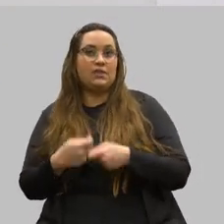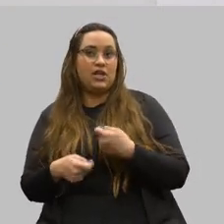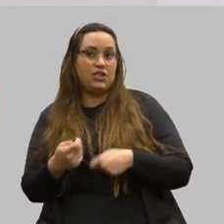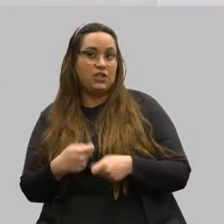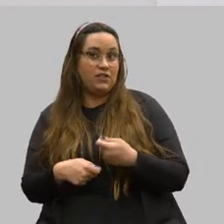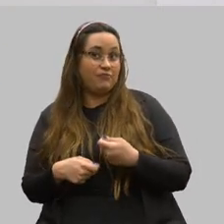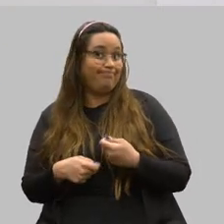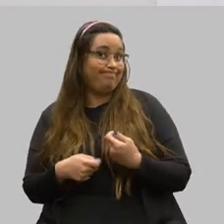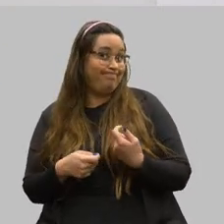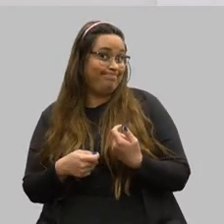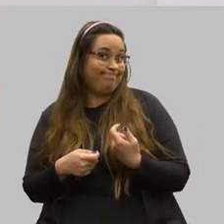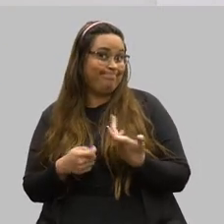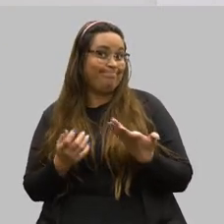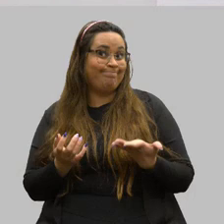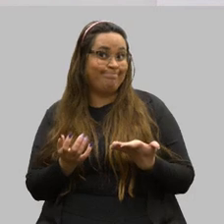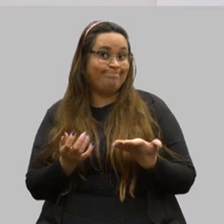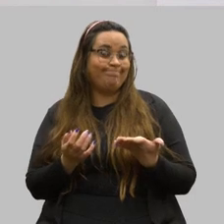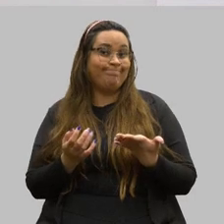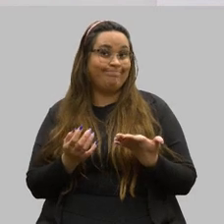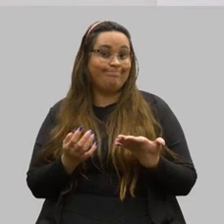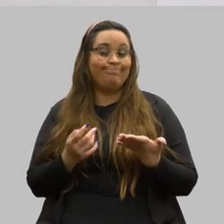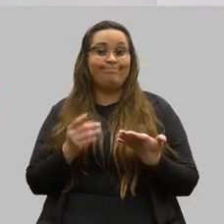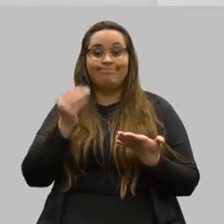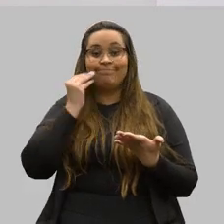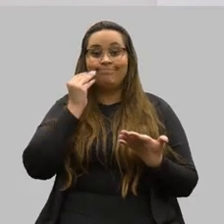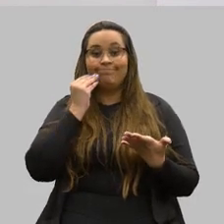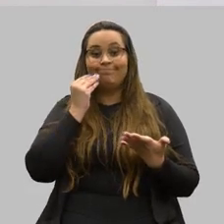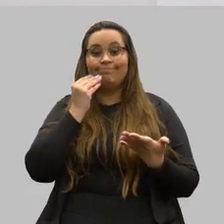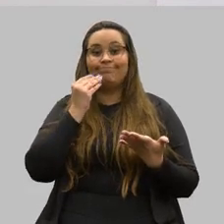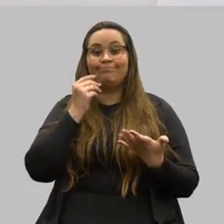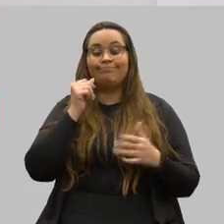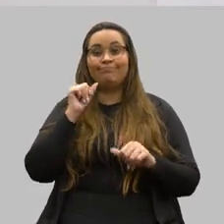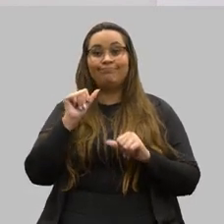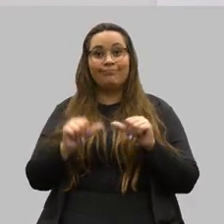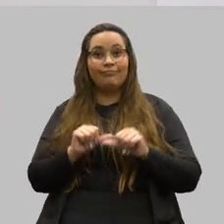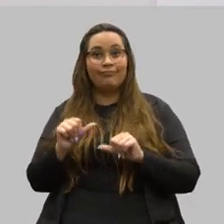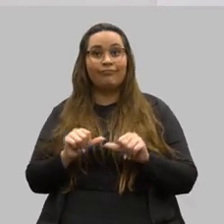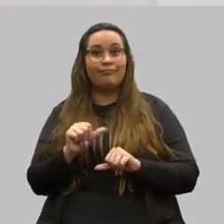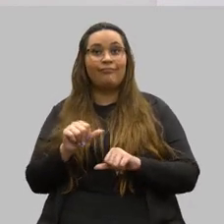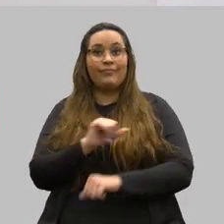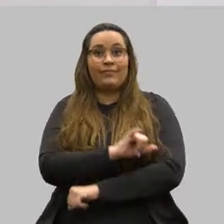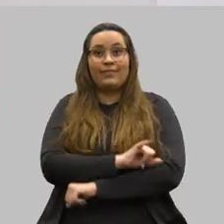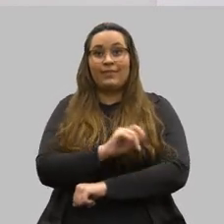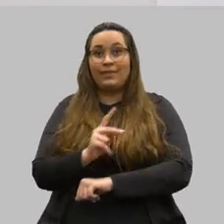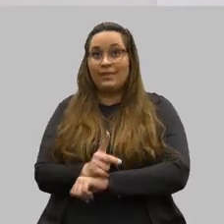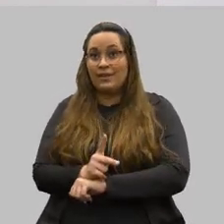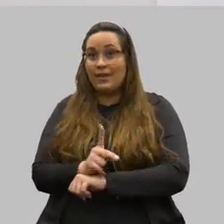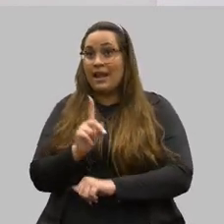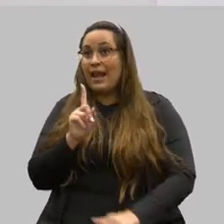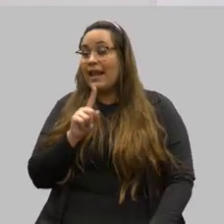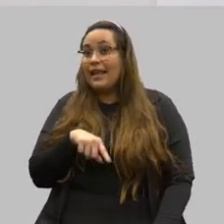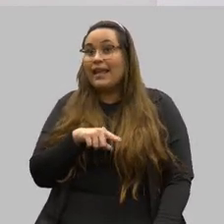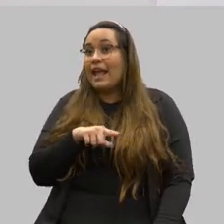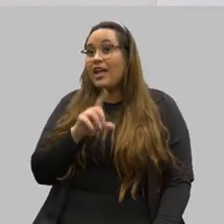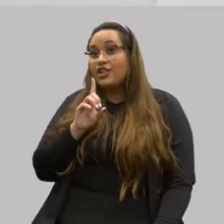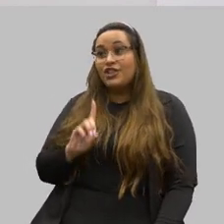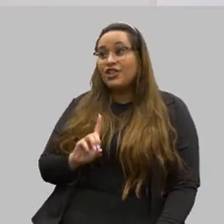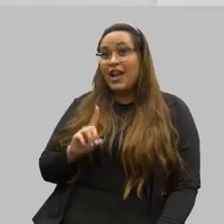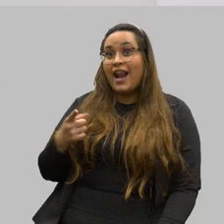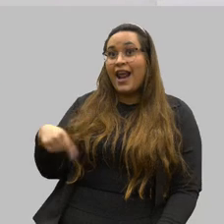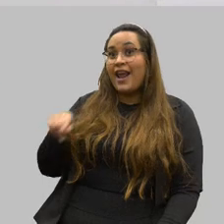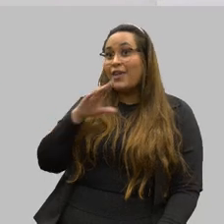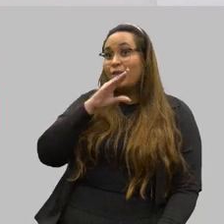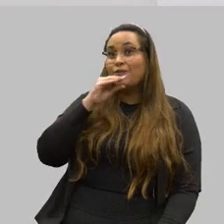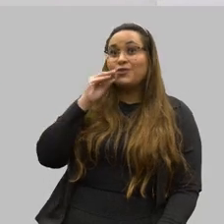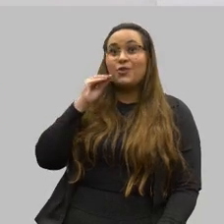enfrentando a pauta né da tentativa de alterar o ipseng e o ipsm que são direitos do servidores eh então o